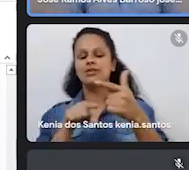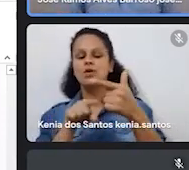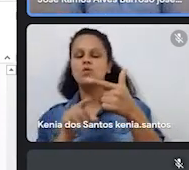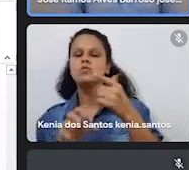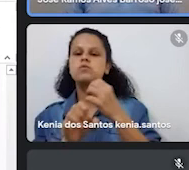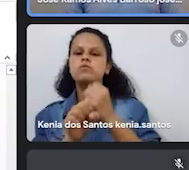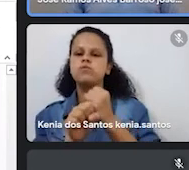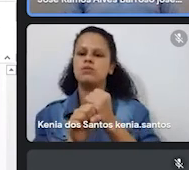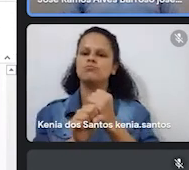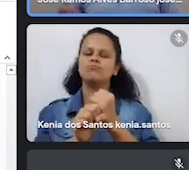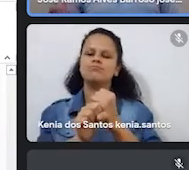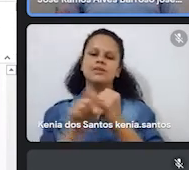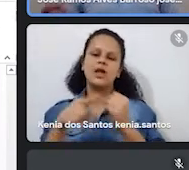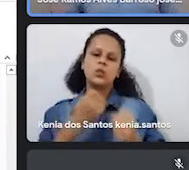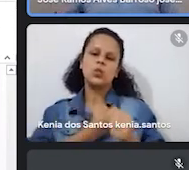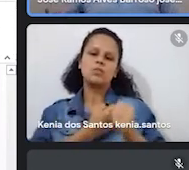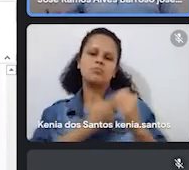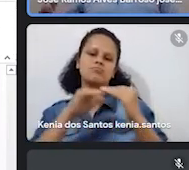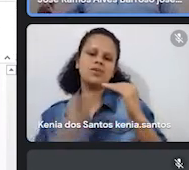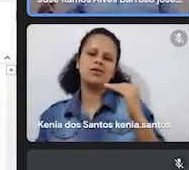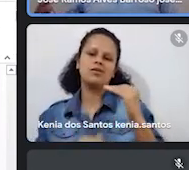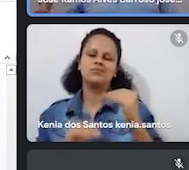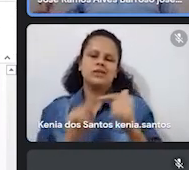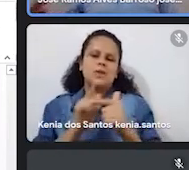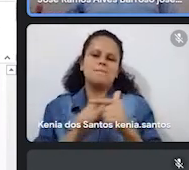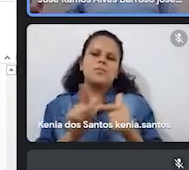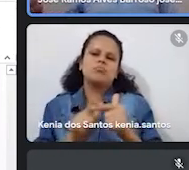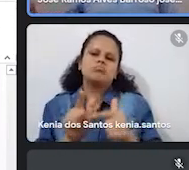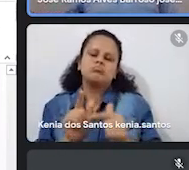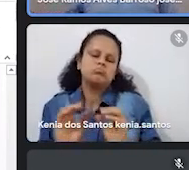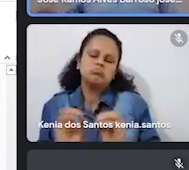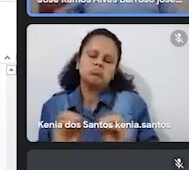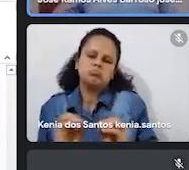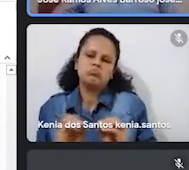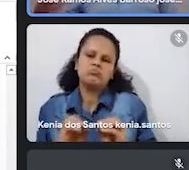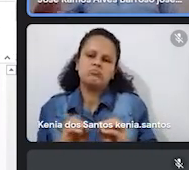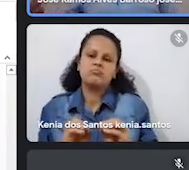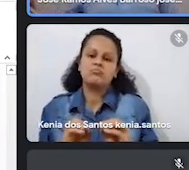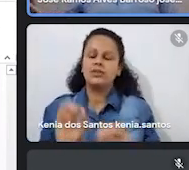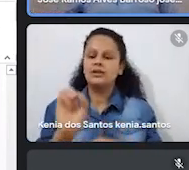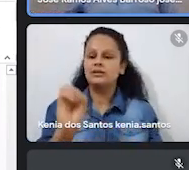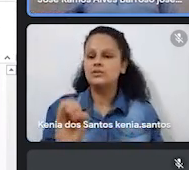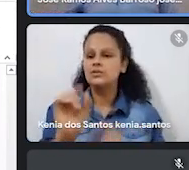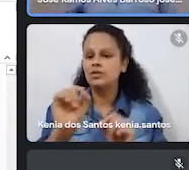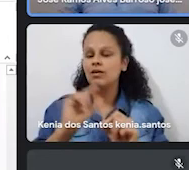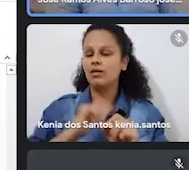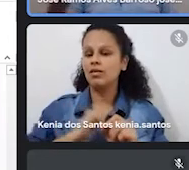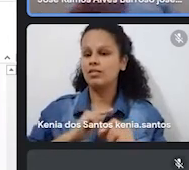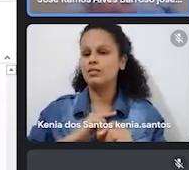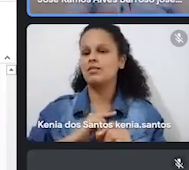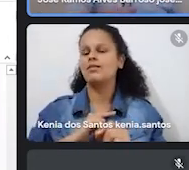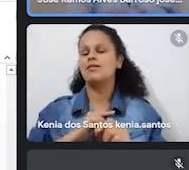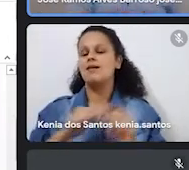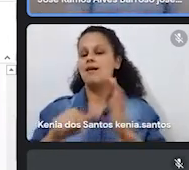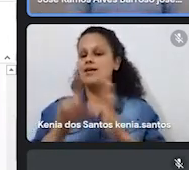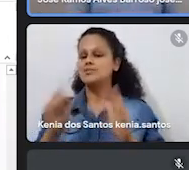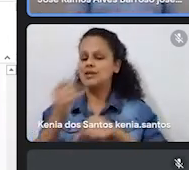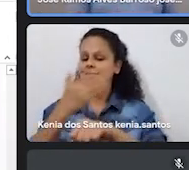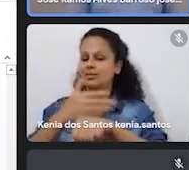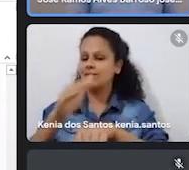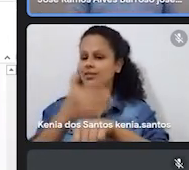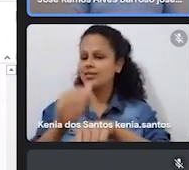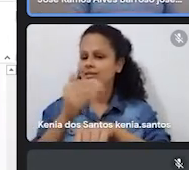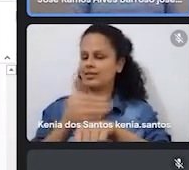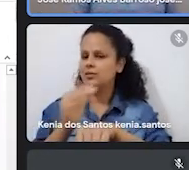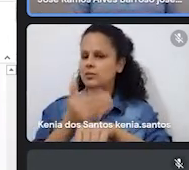por isso que é considerado tensão de risco, a pessoa tem que ter o treinamento a partir